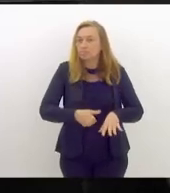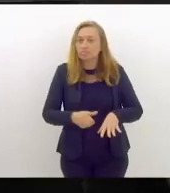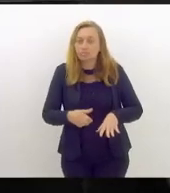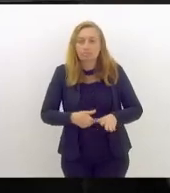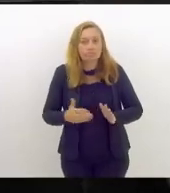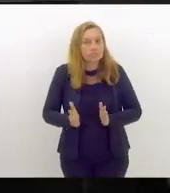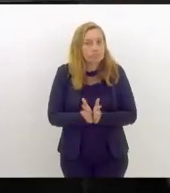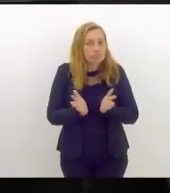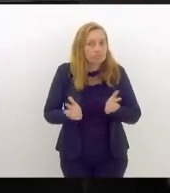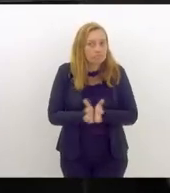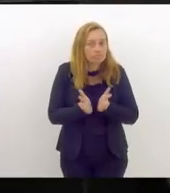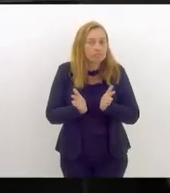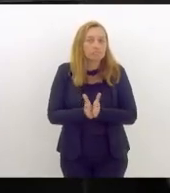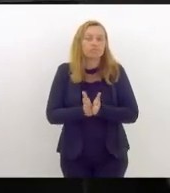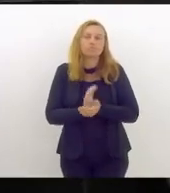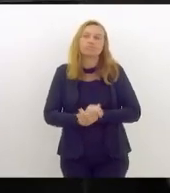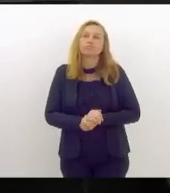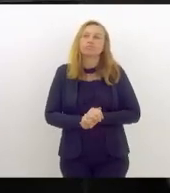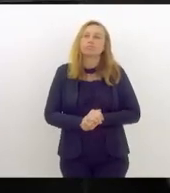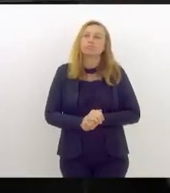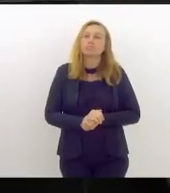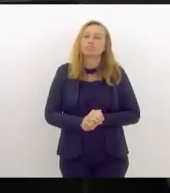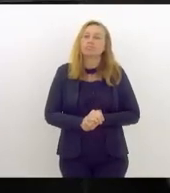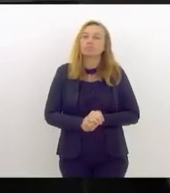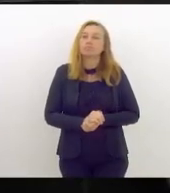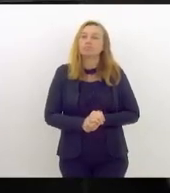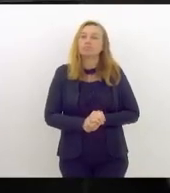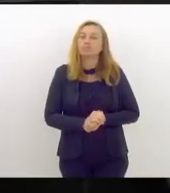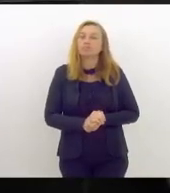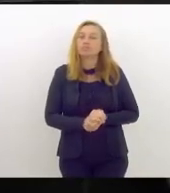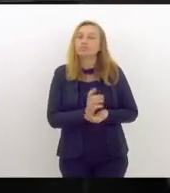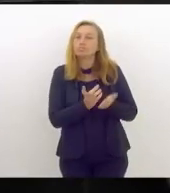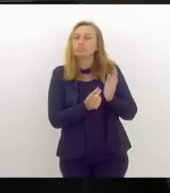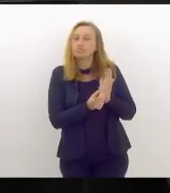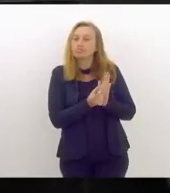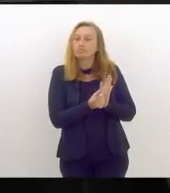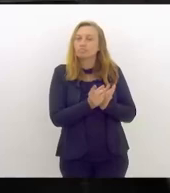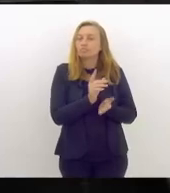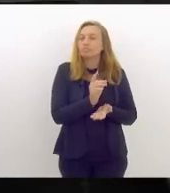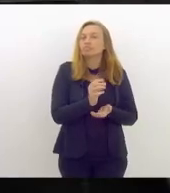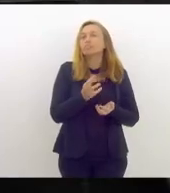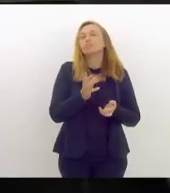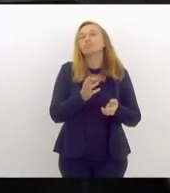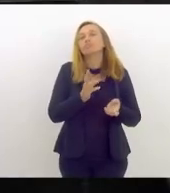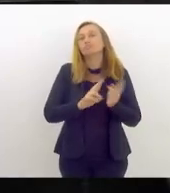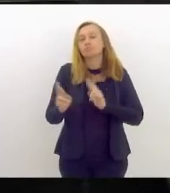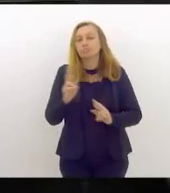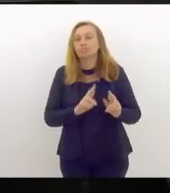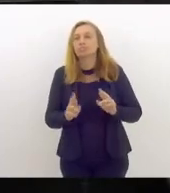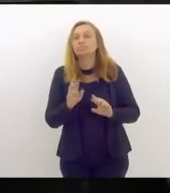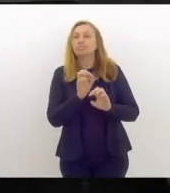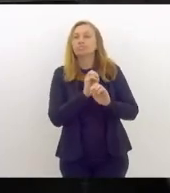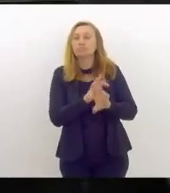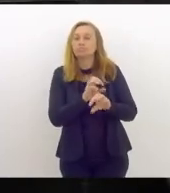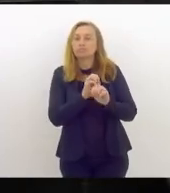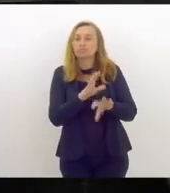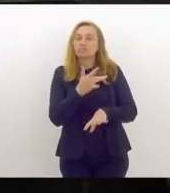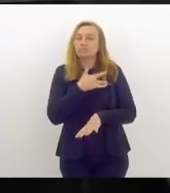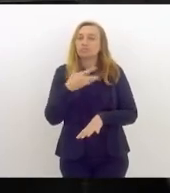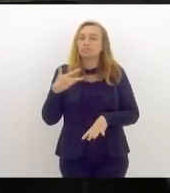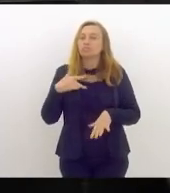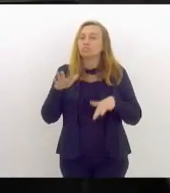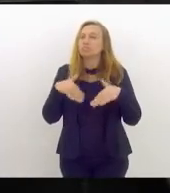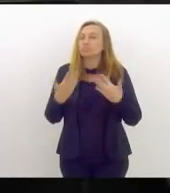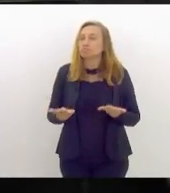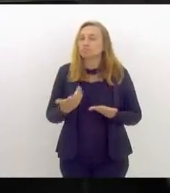miséria, com o fundo de combate à pobreza, com relação à educação, à saúde. Então,